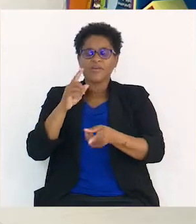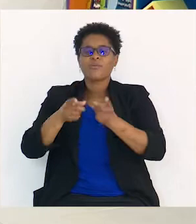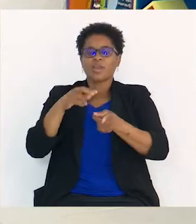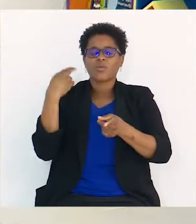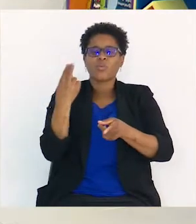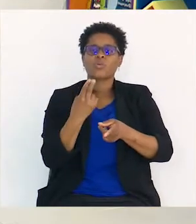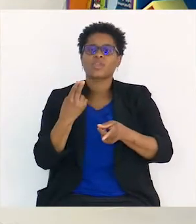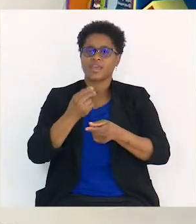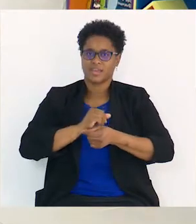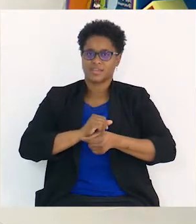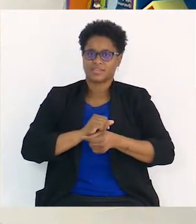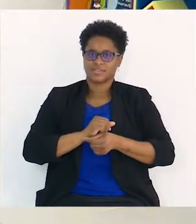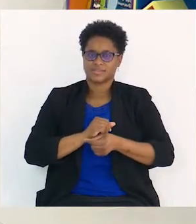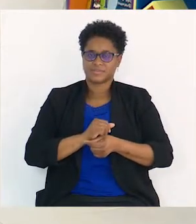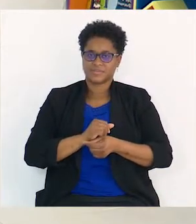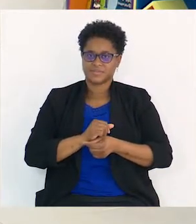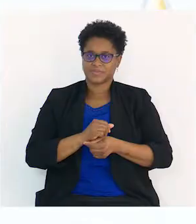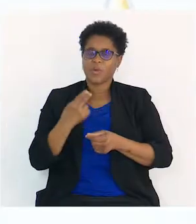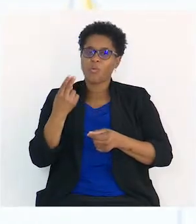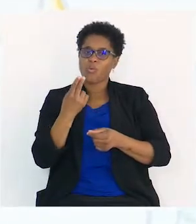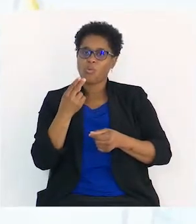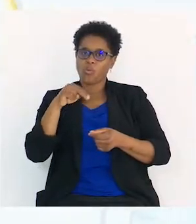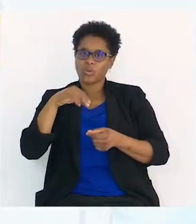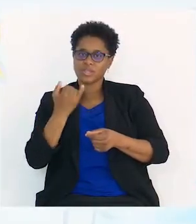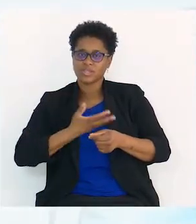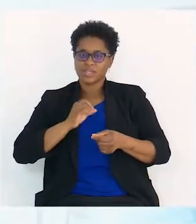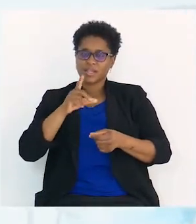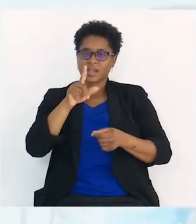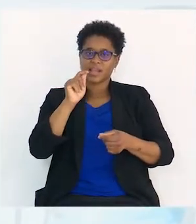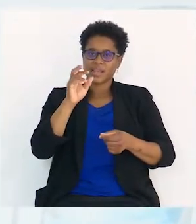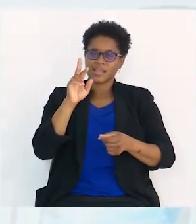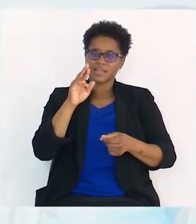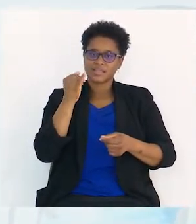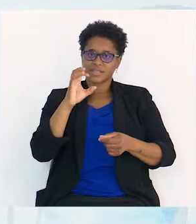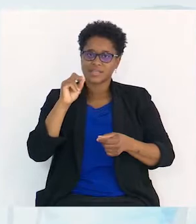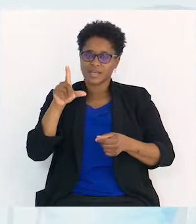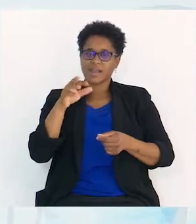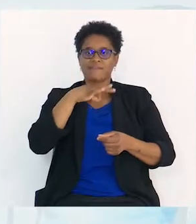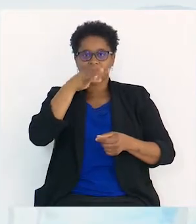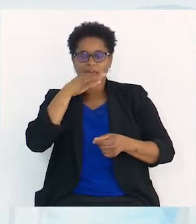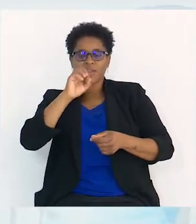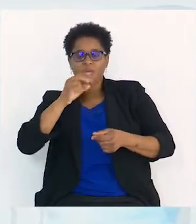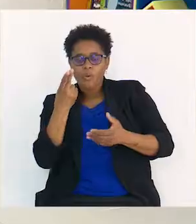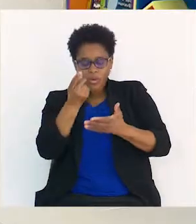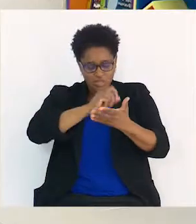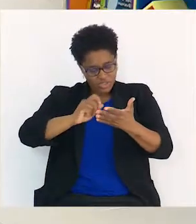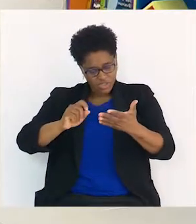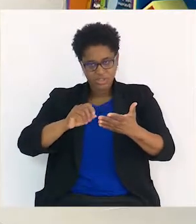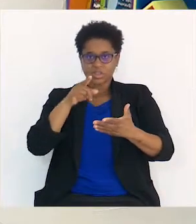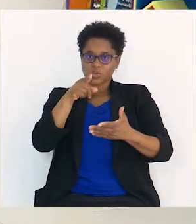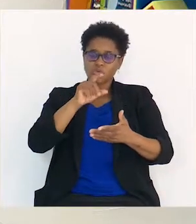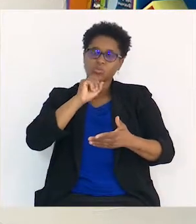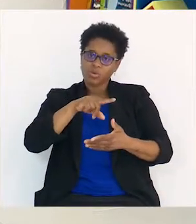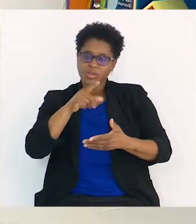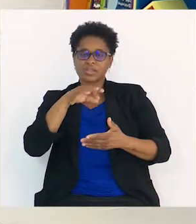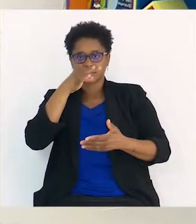unidade, ok? A unidade lexical falada ou escrita. Tu podes dizer amar, tu podes escrever